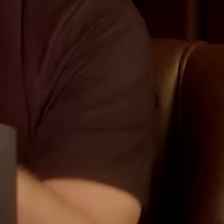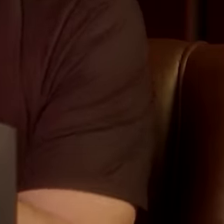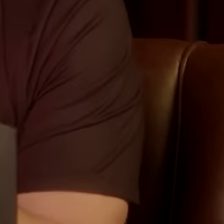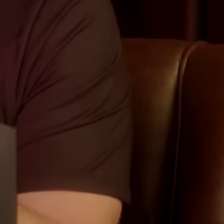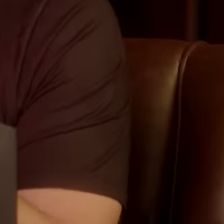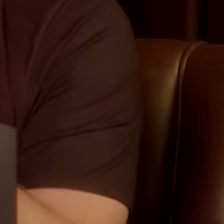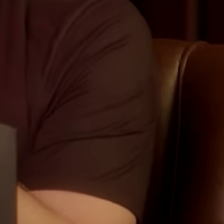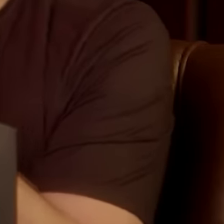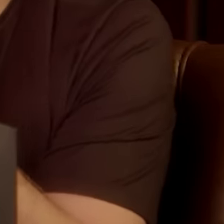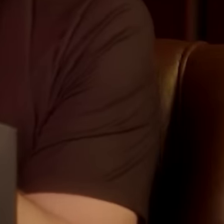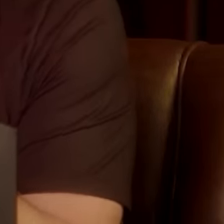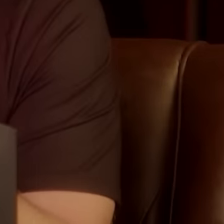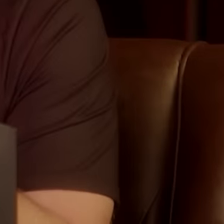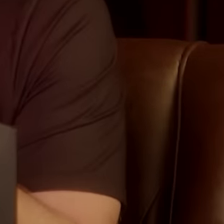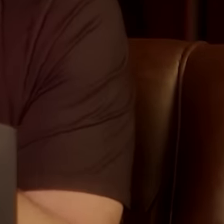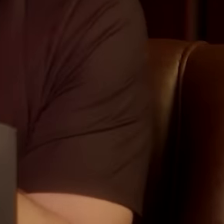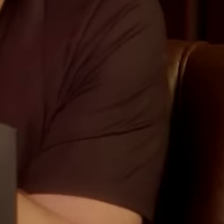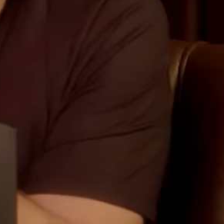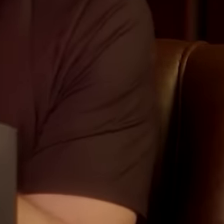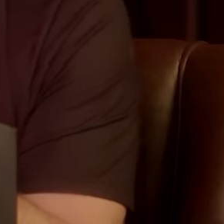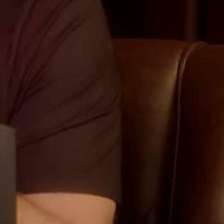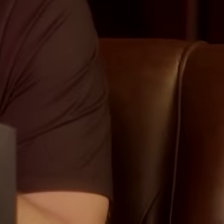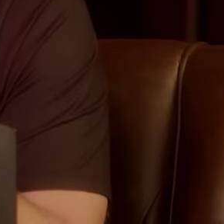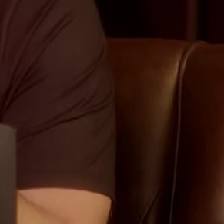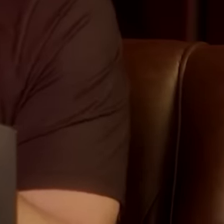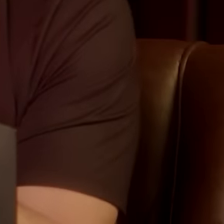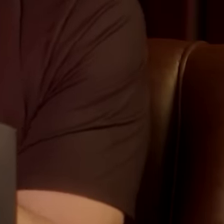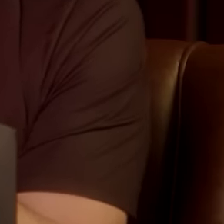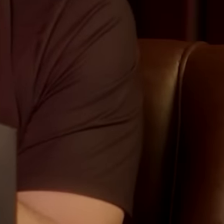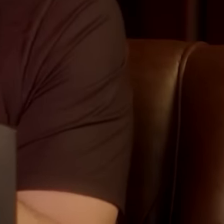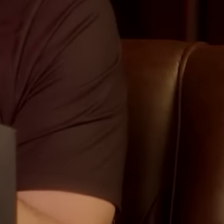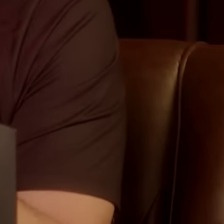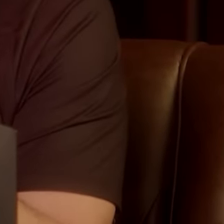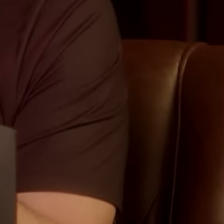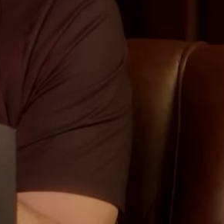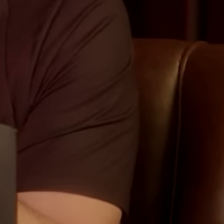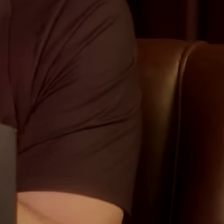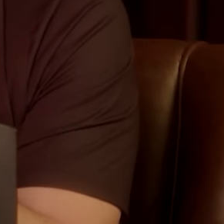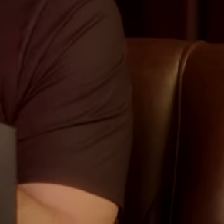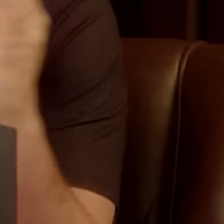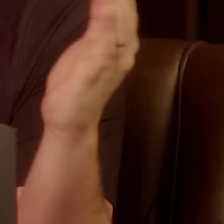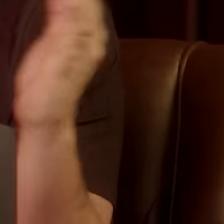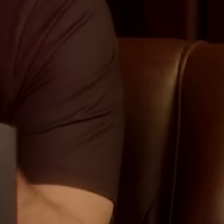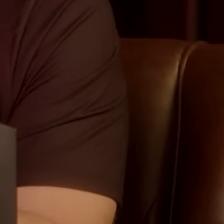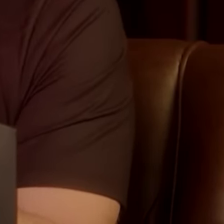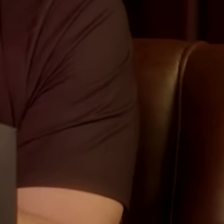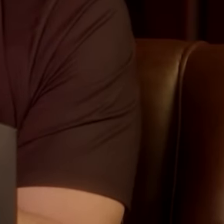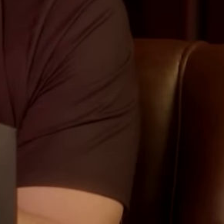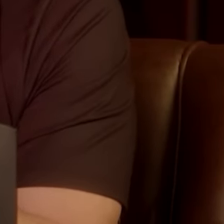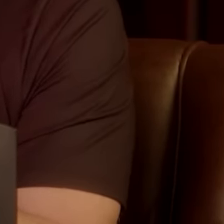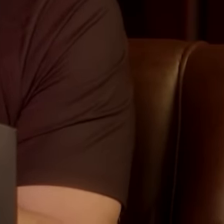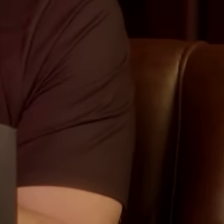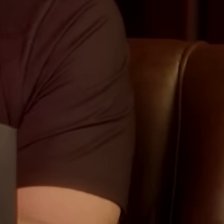E aí pessoal do achismos bem-vindo a esse canal que pergunta curiosidades sobre um tênis específico e